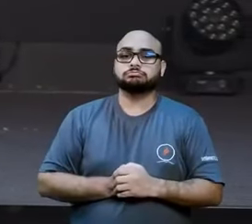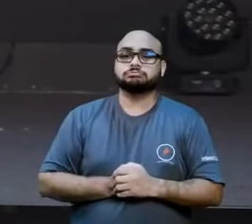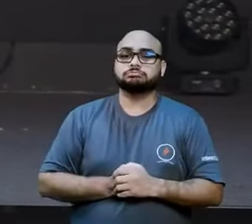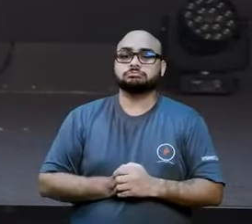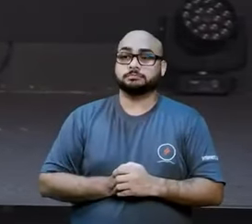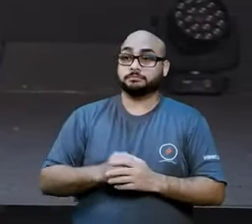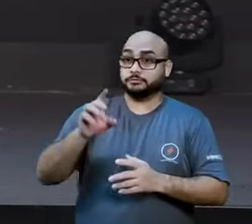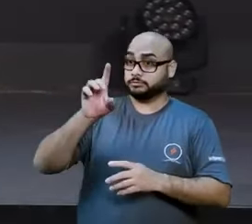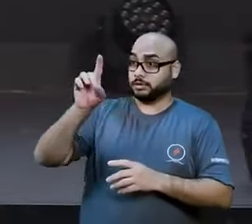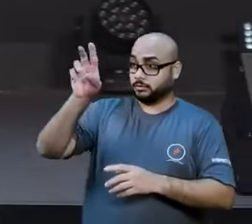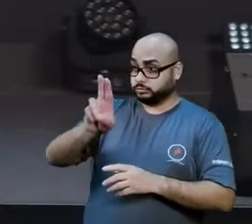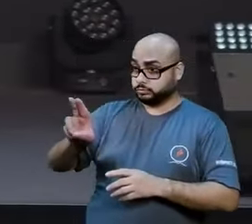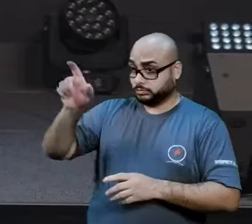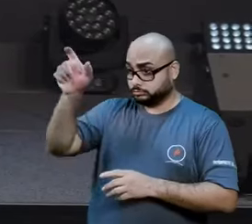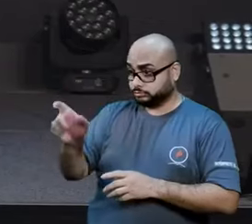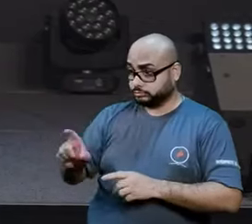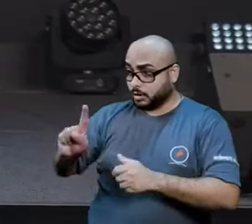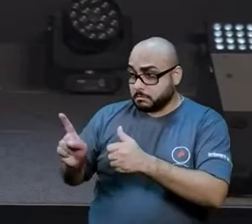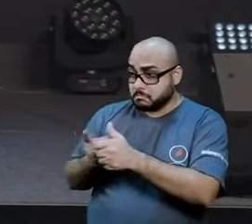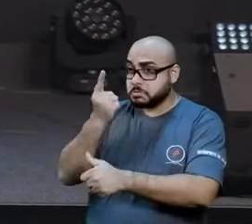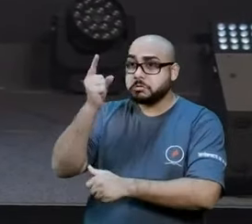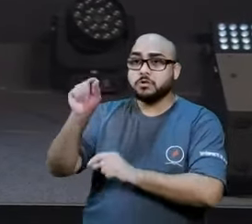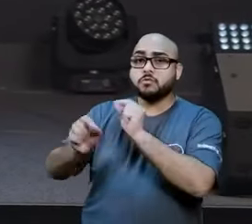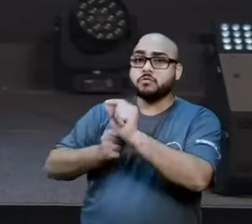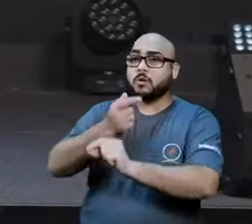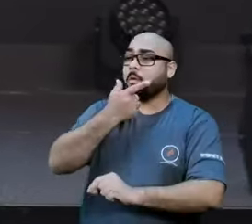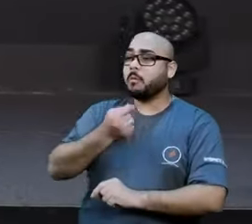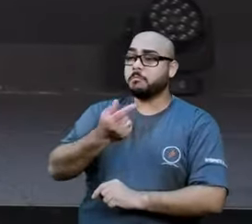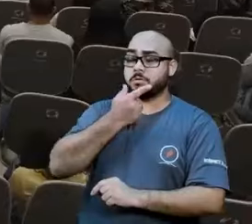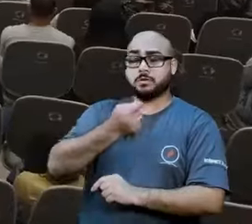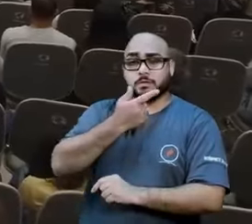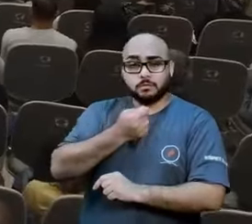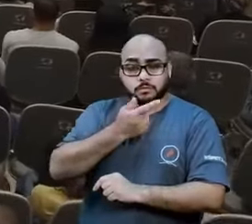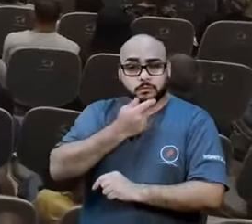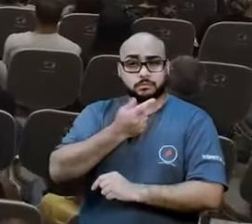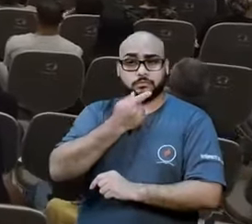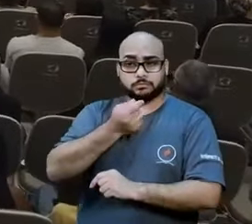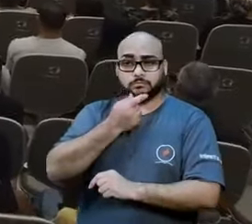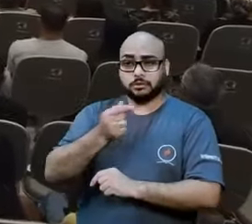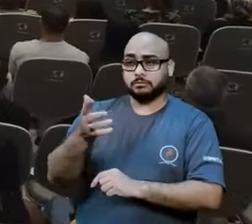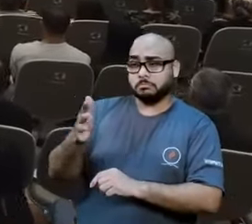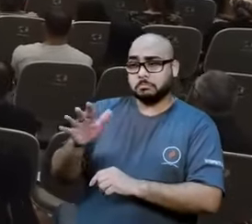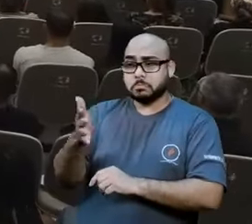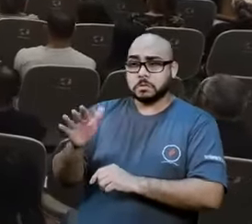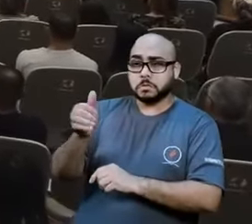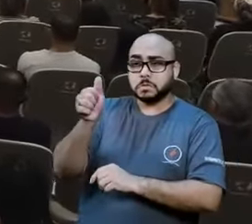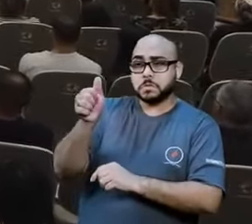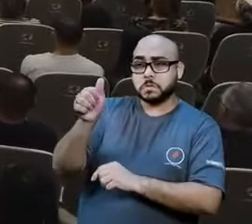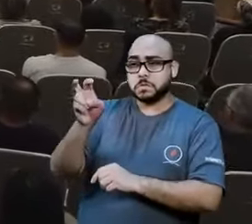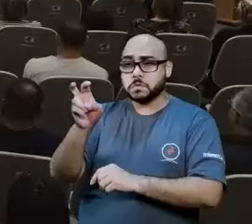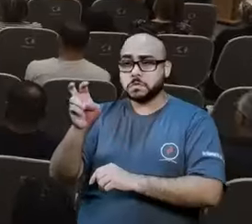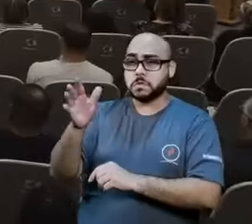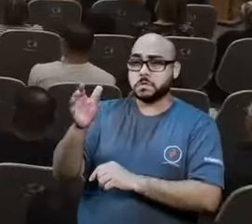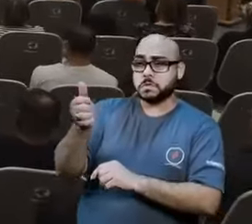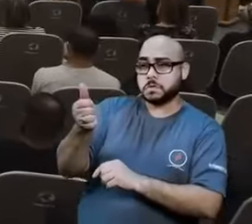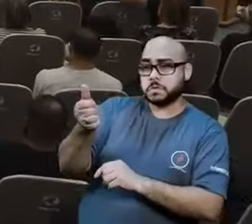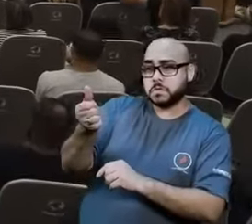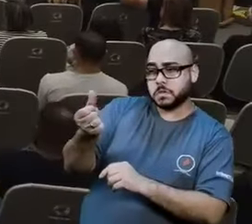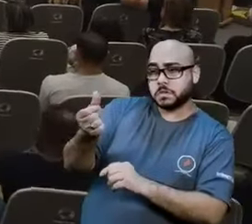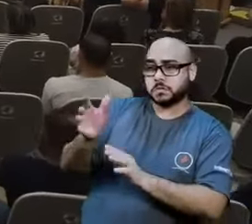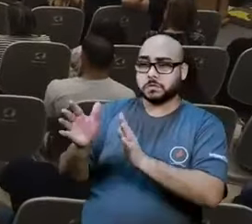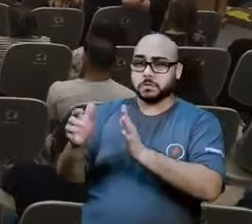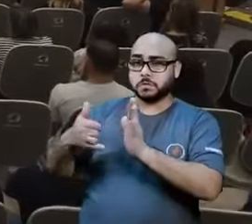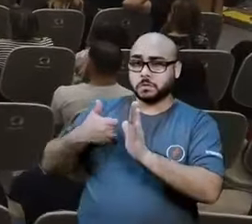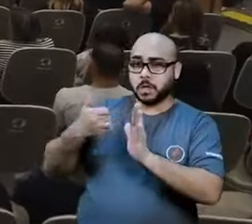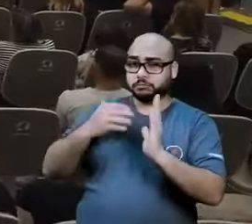Deus usa um garoto entre 15 e 17 anos Davi para derrubar um